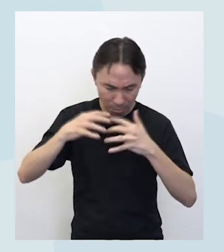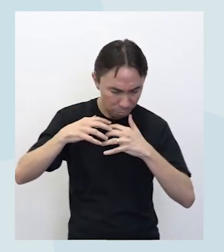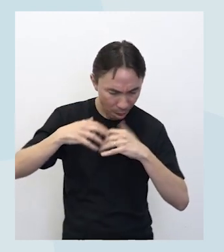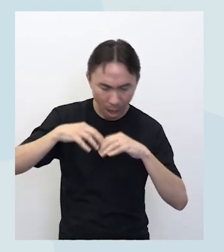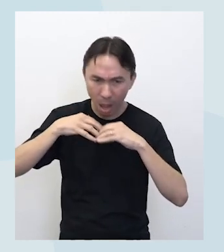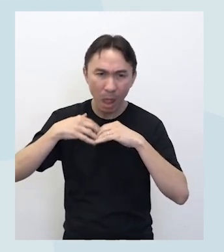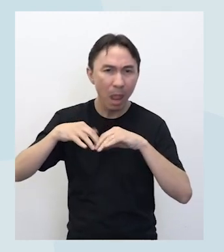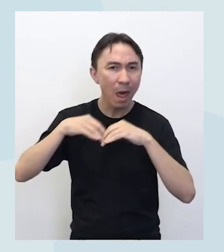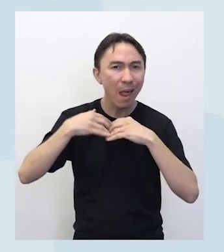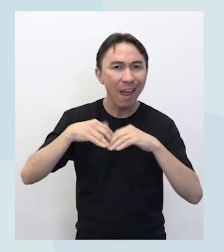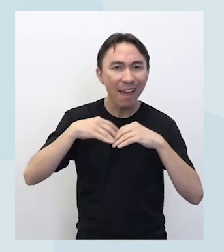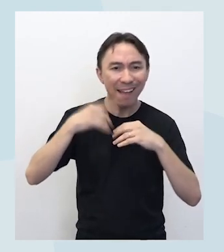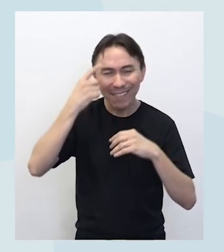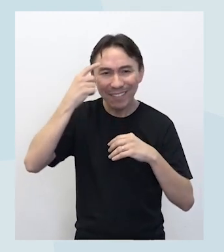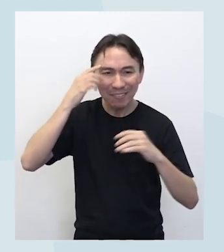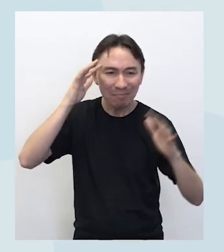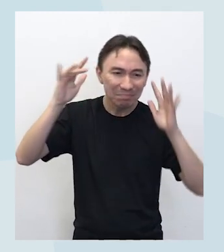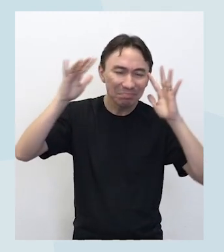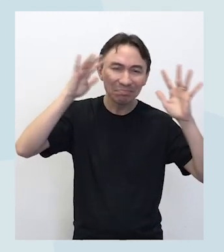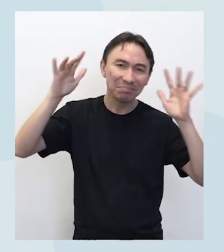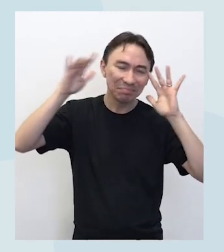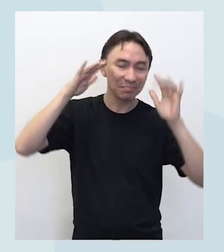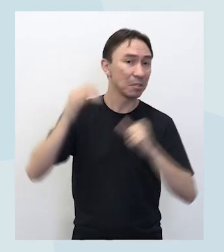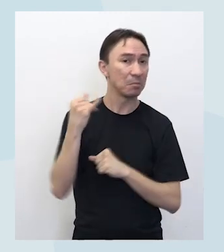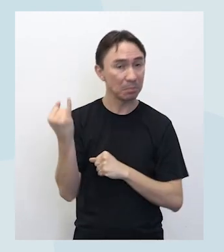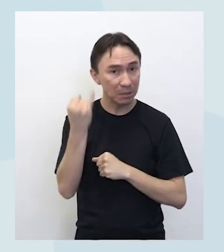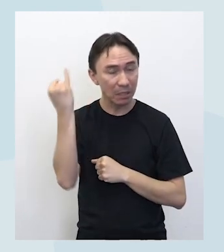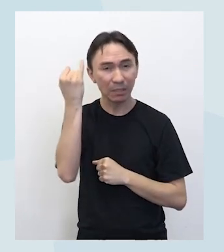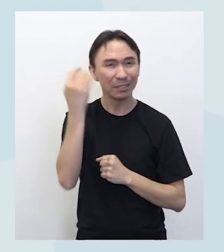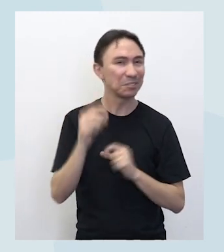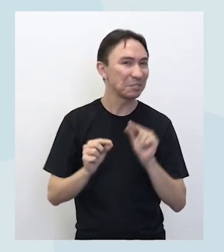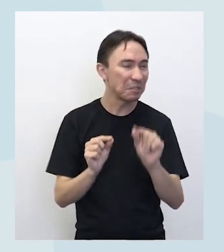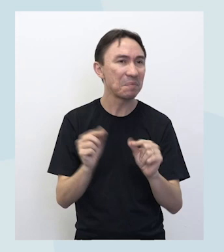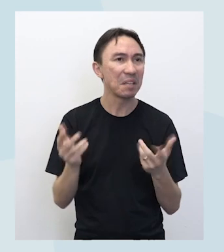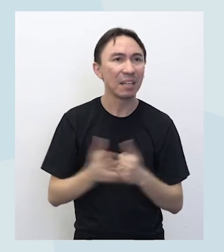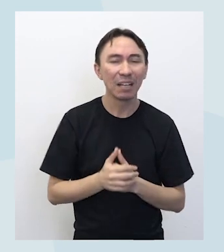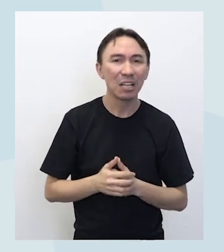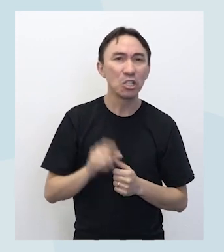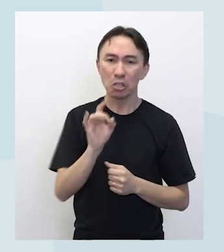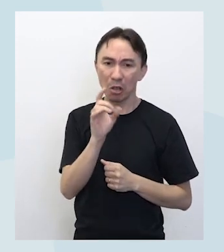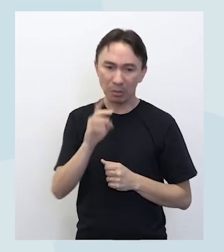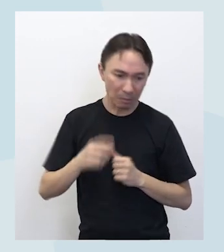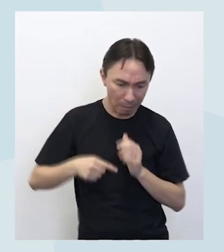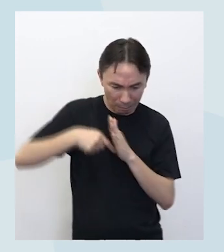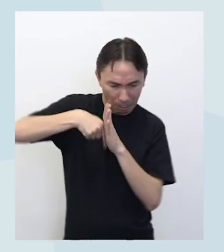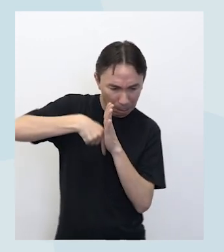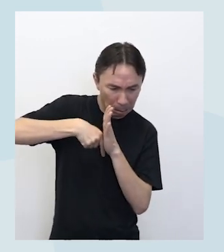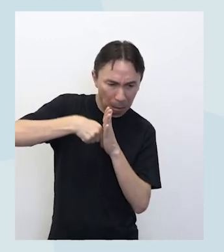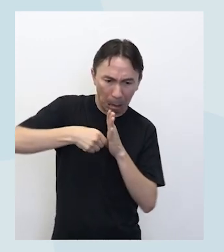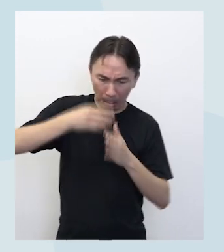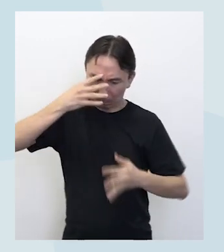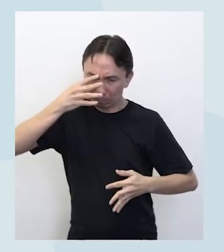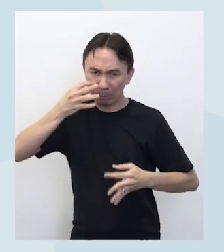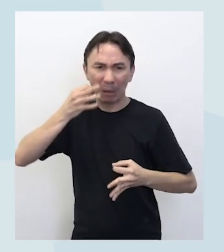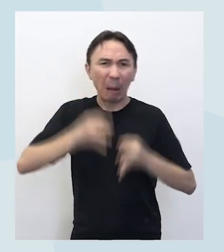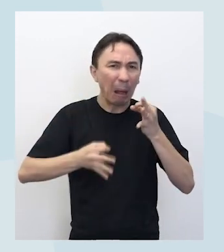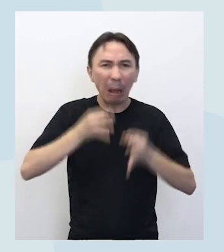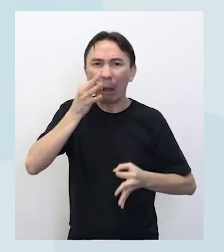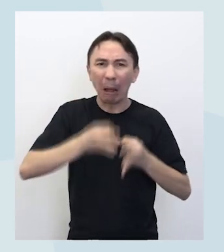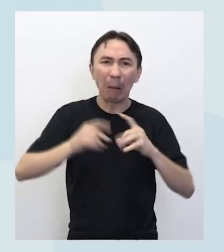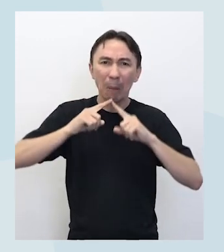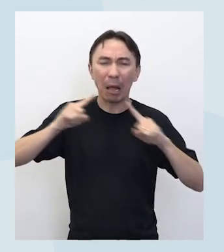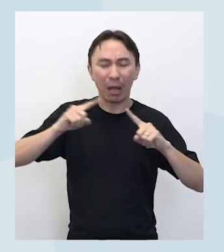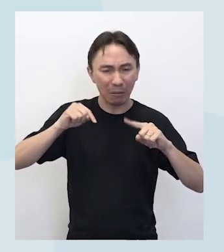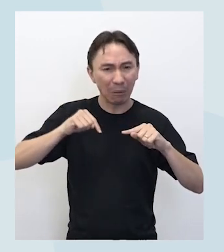sempre tentar olhar criticamente, não para se criticar, mas tentar ver aquilo onde a gente errou, onde a